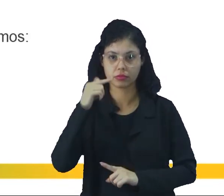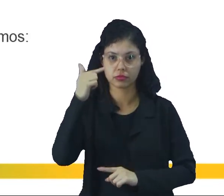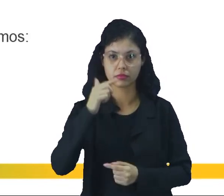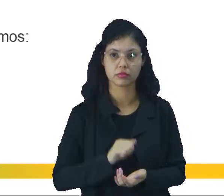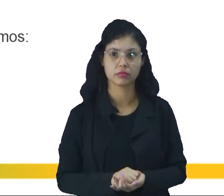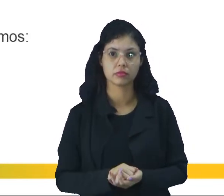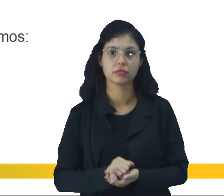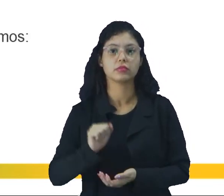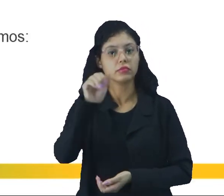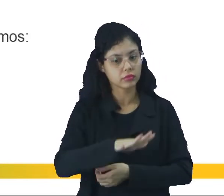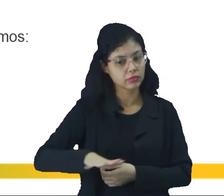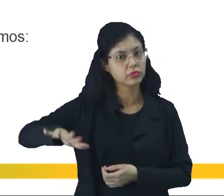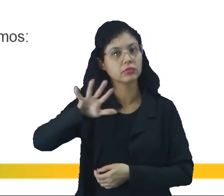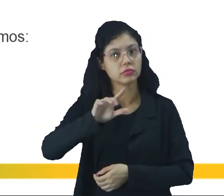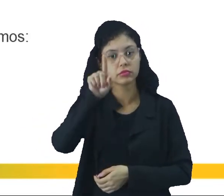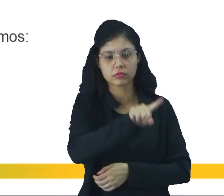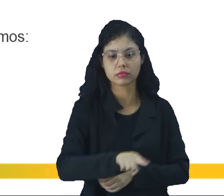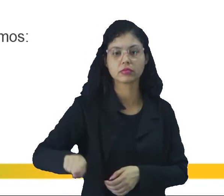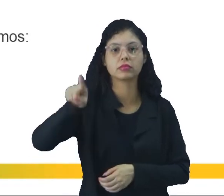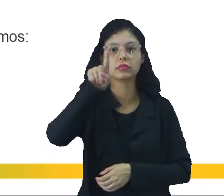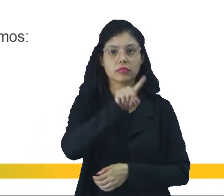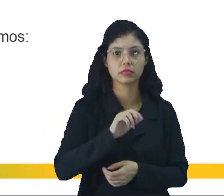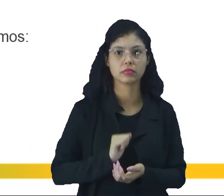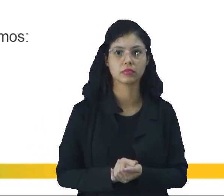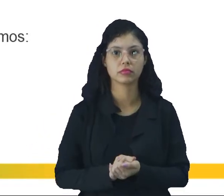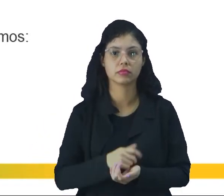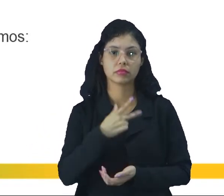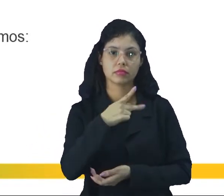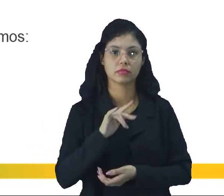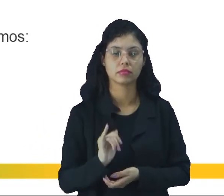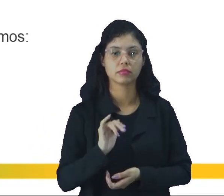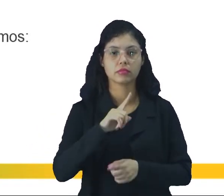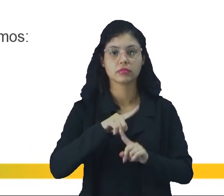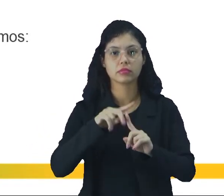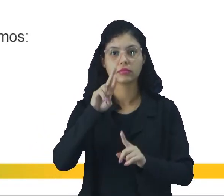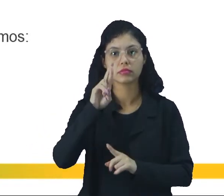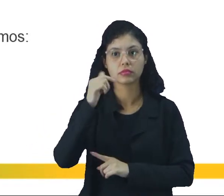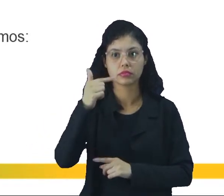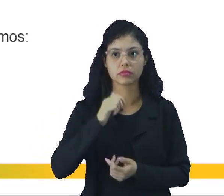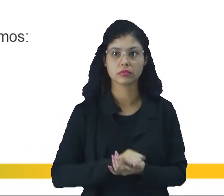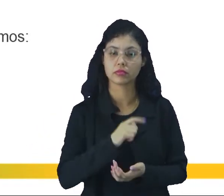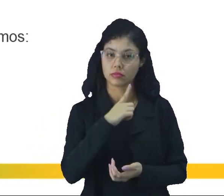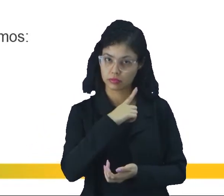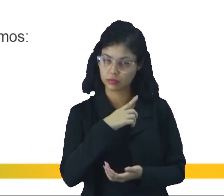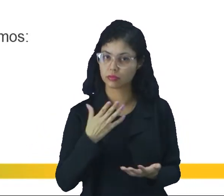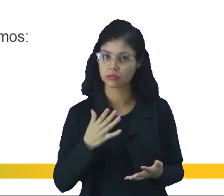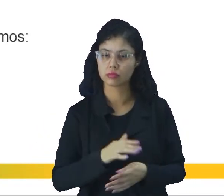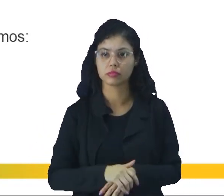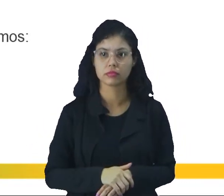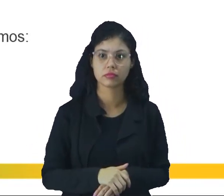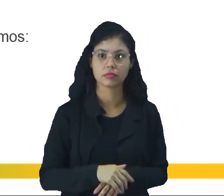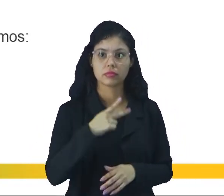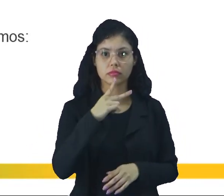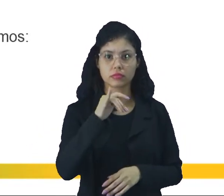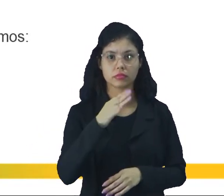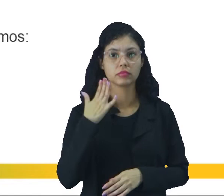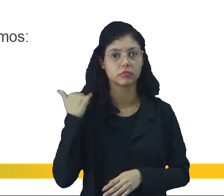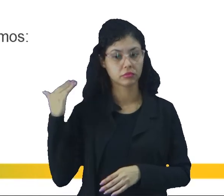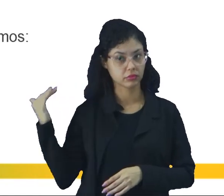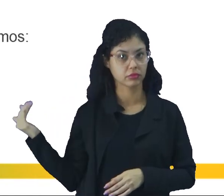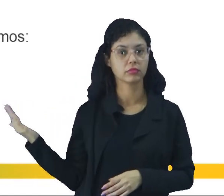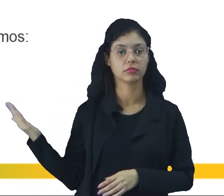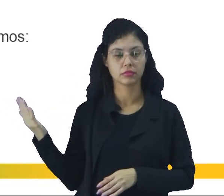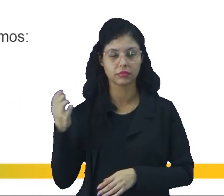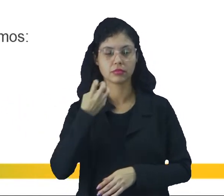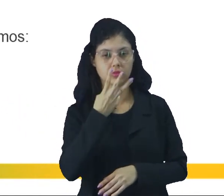De novo, a área de um círculo é π vezes r ao quadrado. Eu tenho raio? Tenho. E o π é famoso